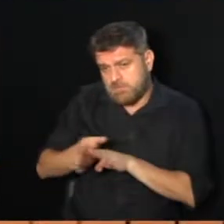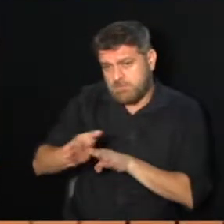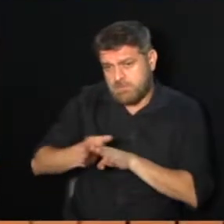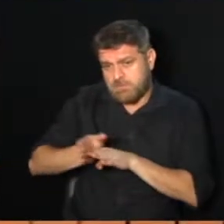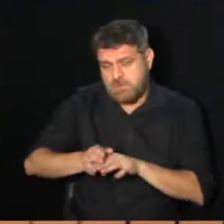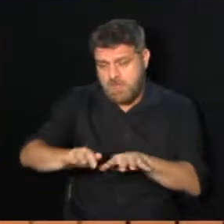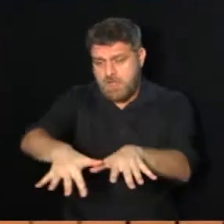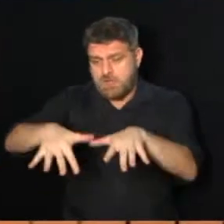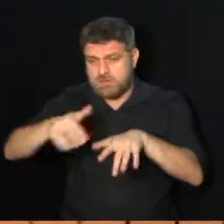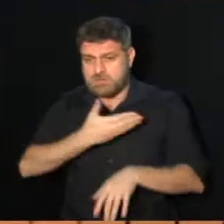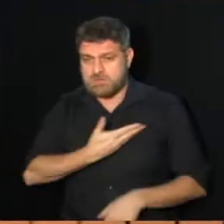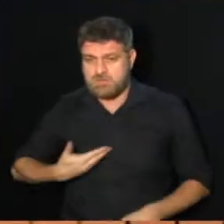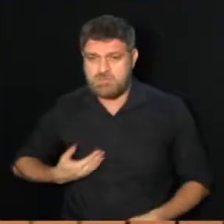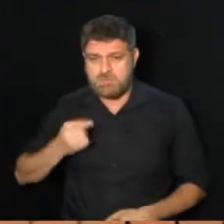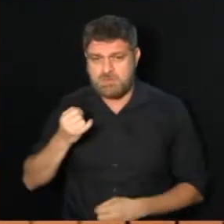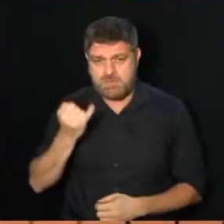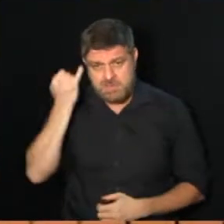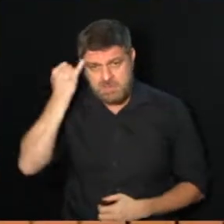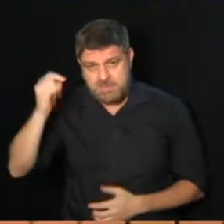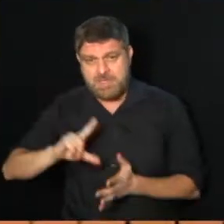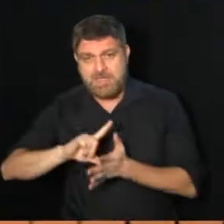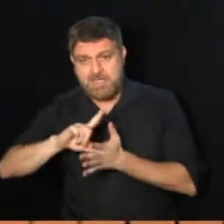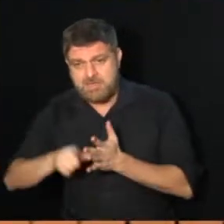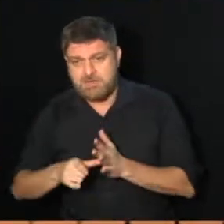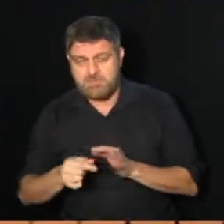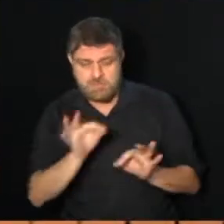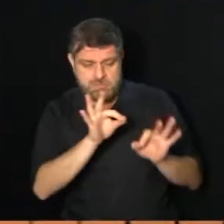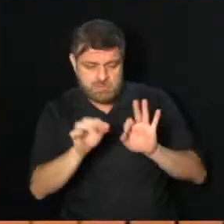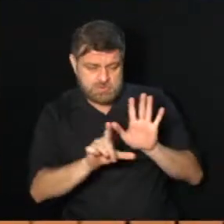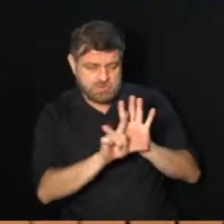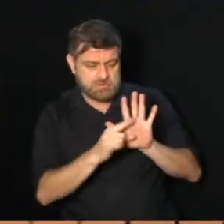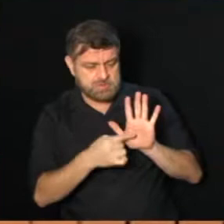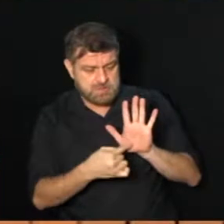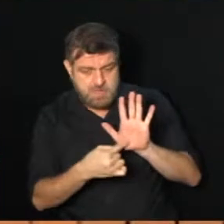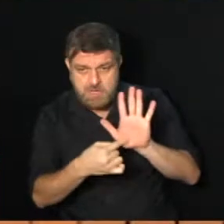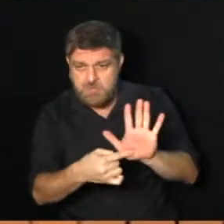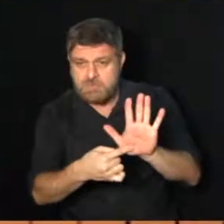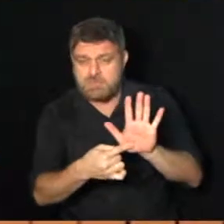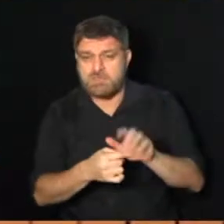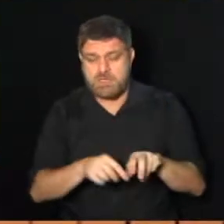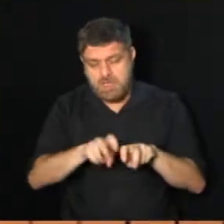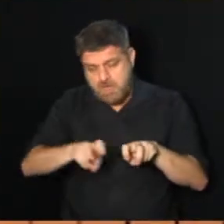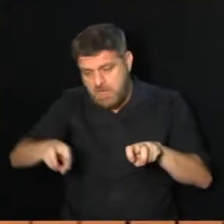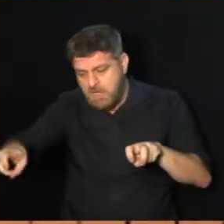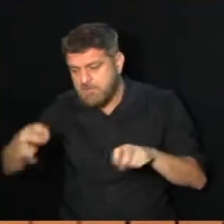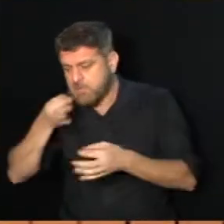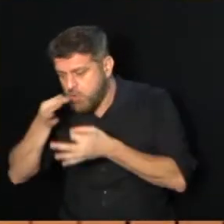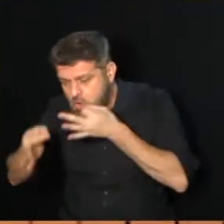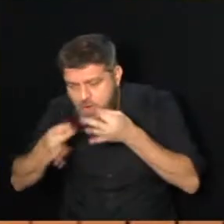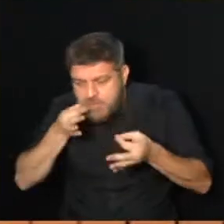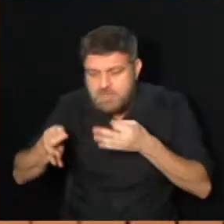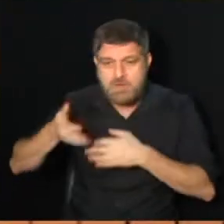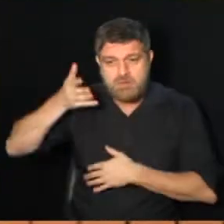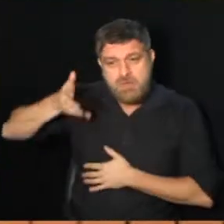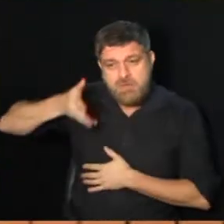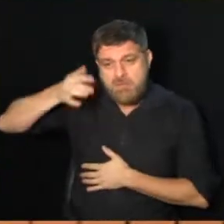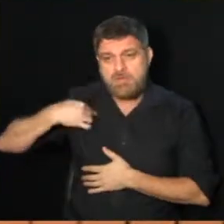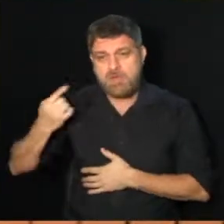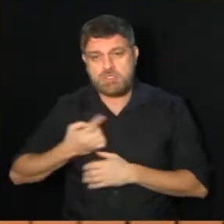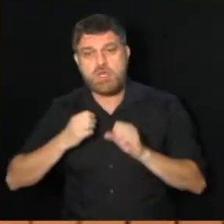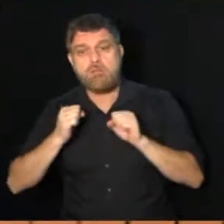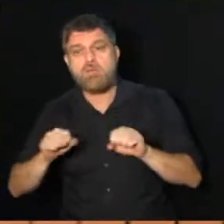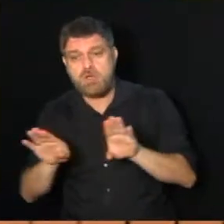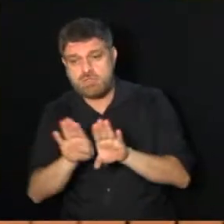audiência pública, a ideia é, após a apresentação e fala dos membros da mesa, a gente vai abrir também